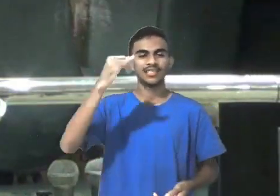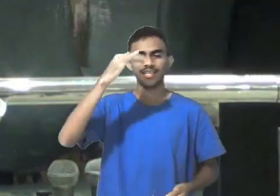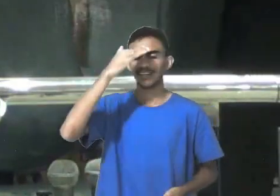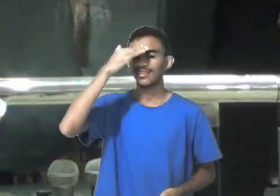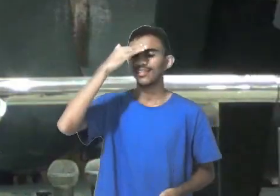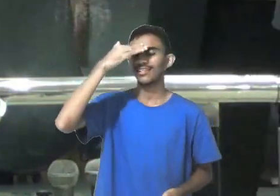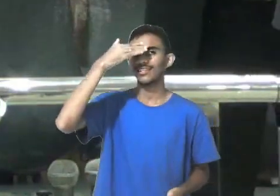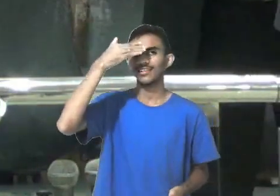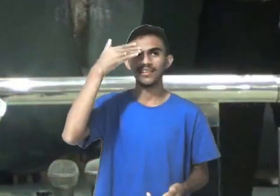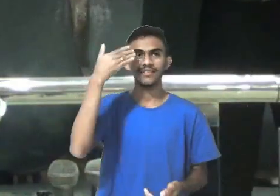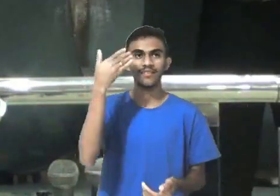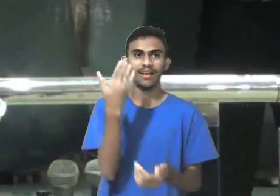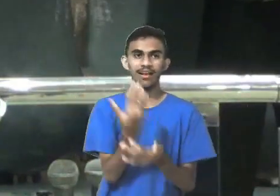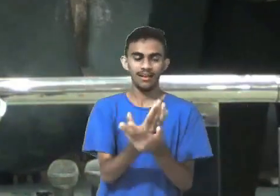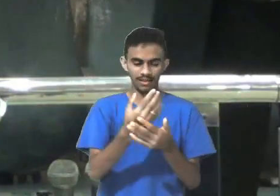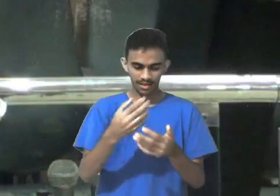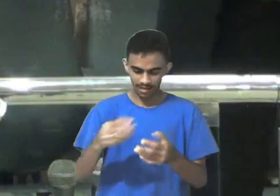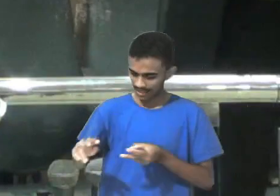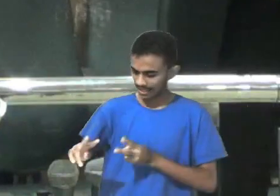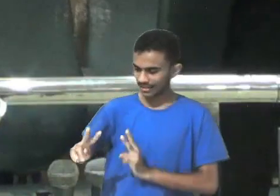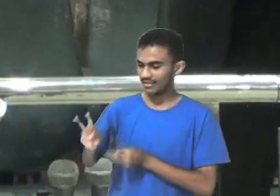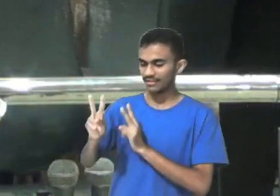ricas e